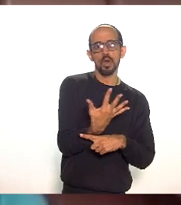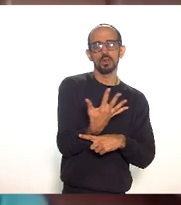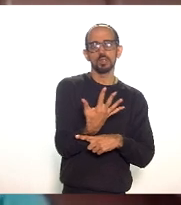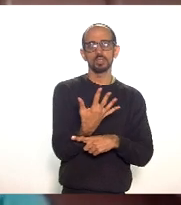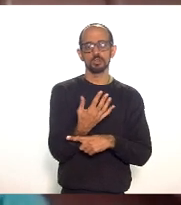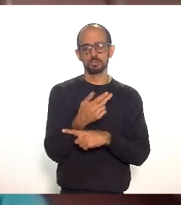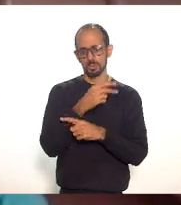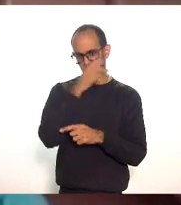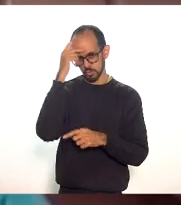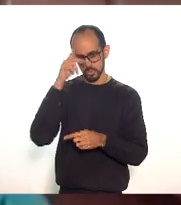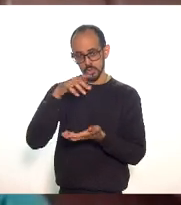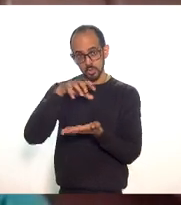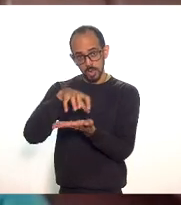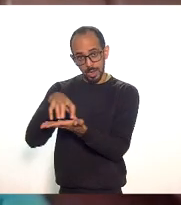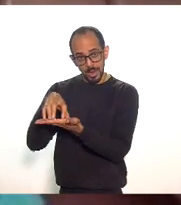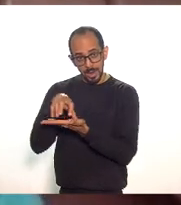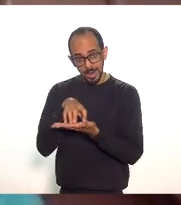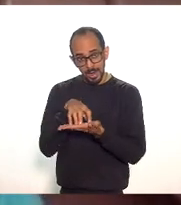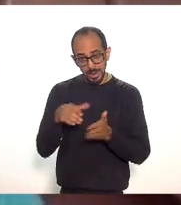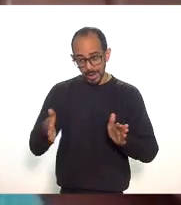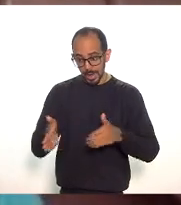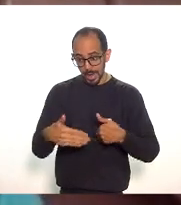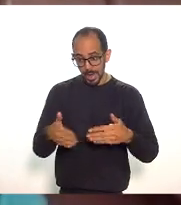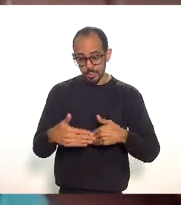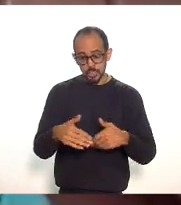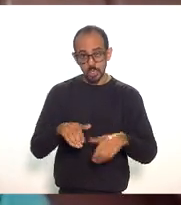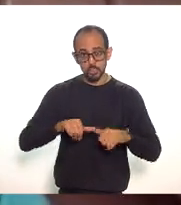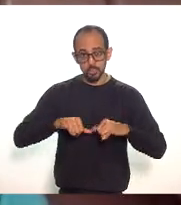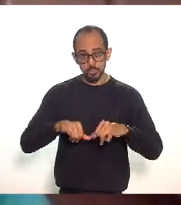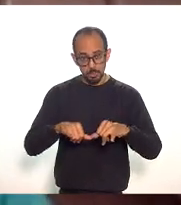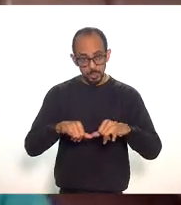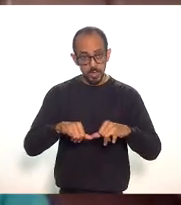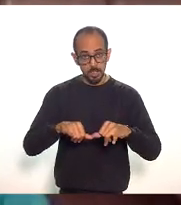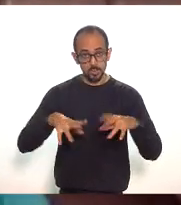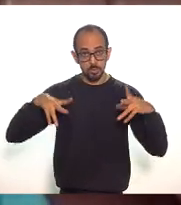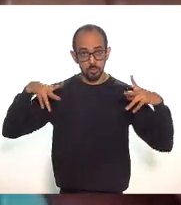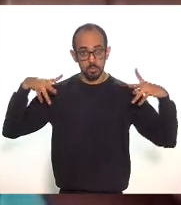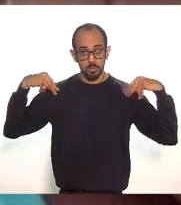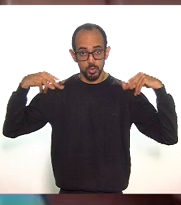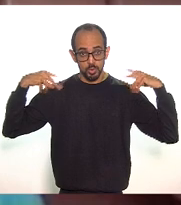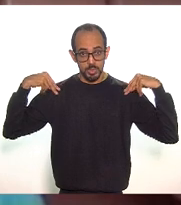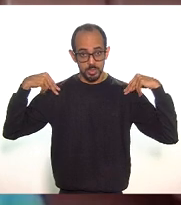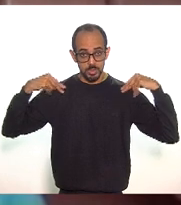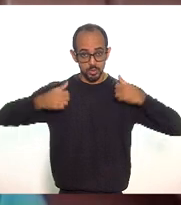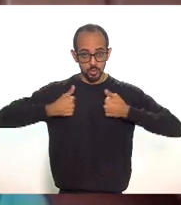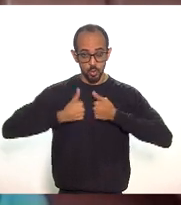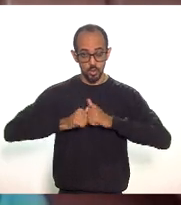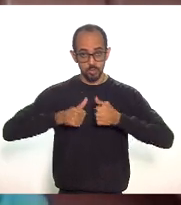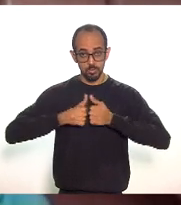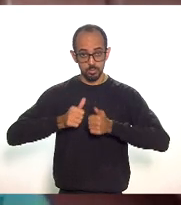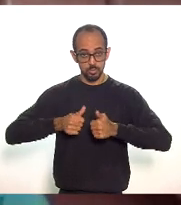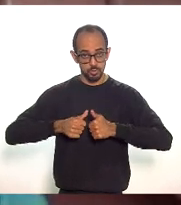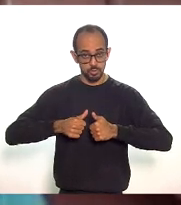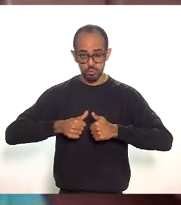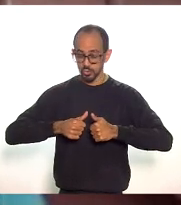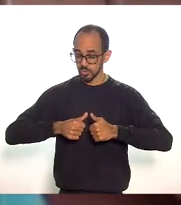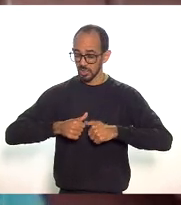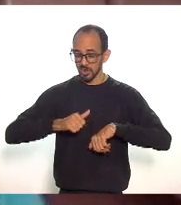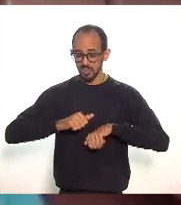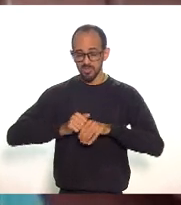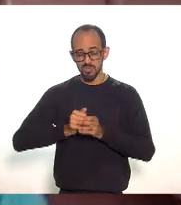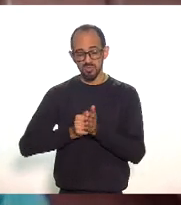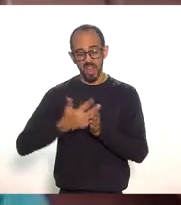as categorias de caixas de supermercado, motoristas de ônibus, dentre tantas